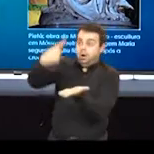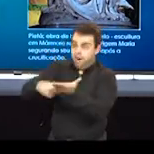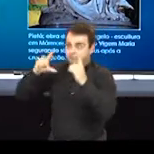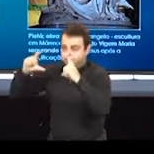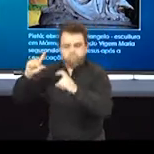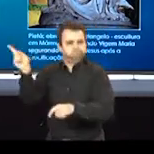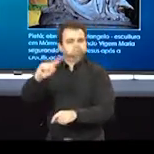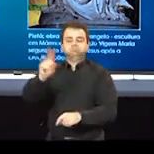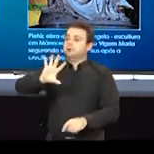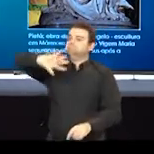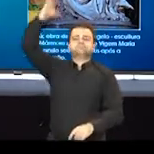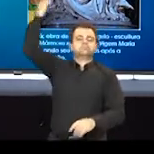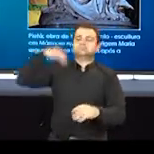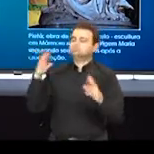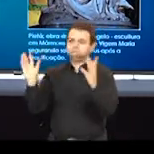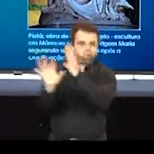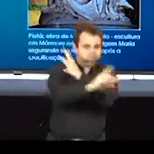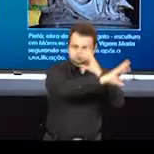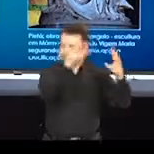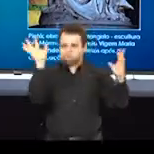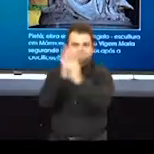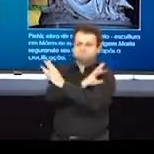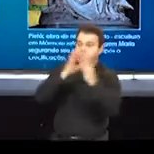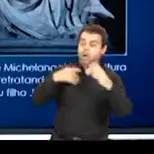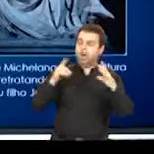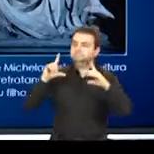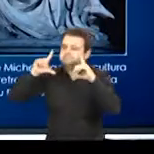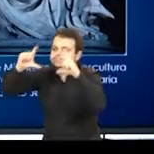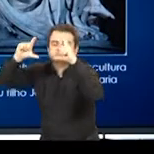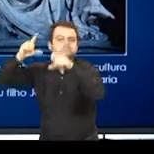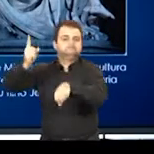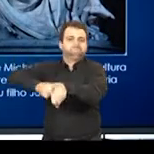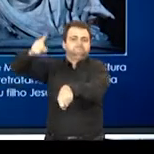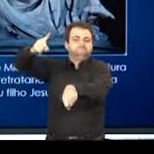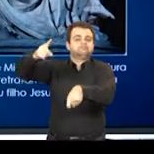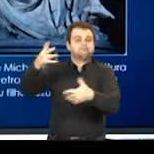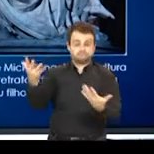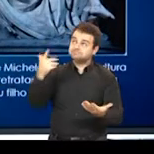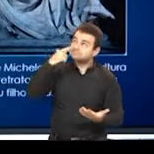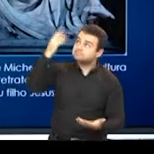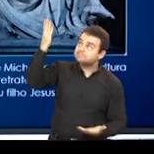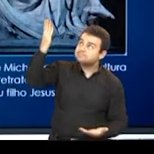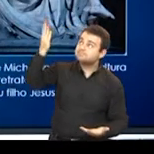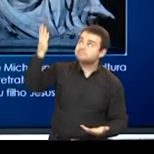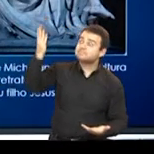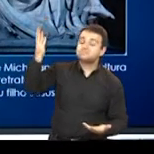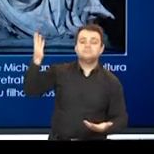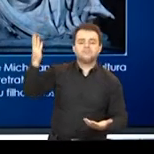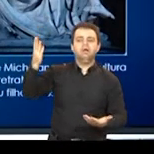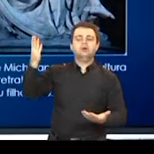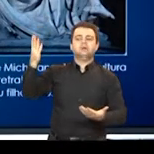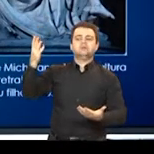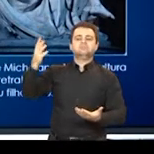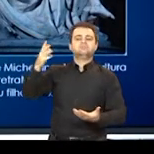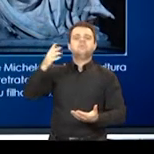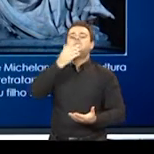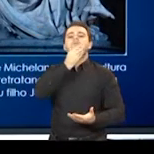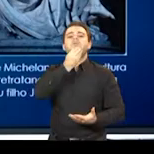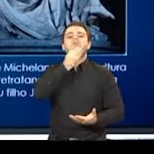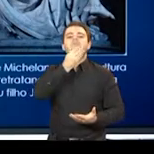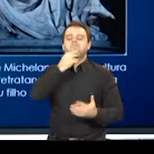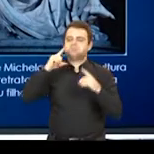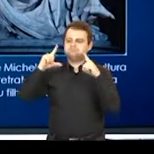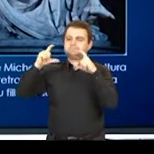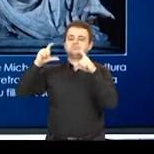De conflito mesmo que aconteceu. Ele conseguiu pegar essa foto nessa posição aqui. Então ela tem uma inspiração na escultura